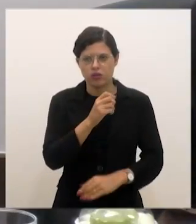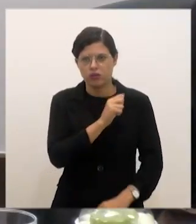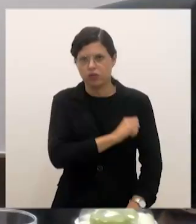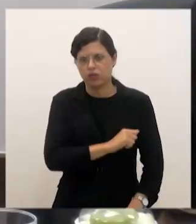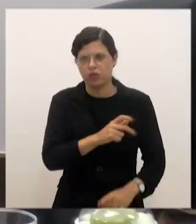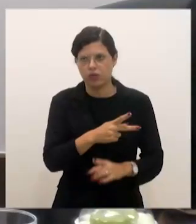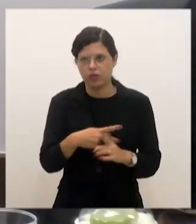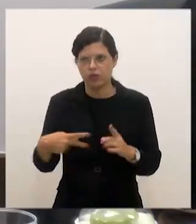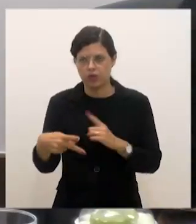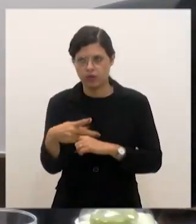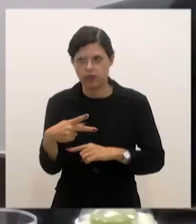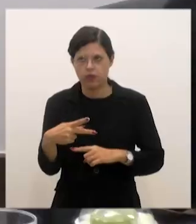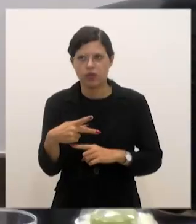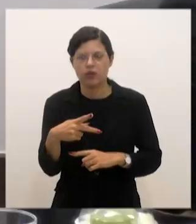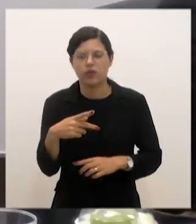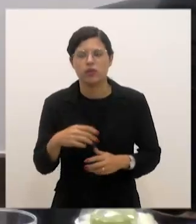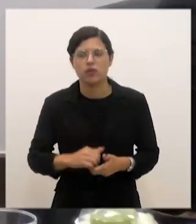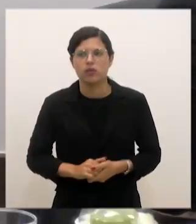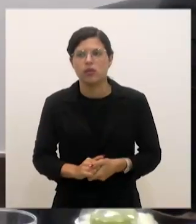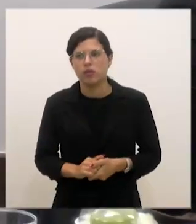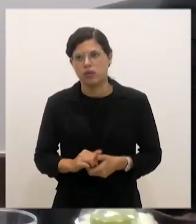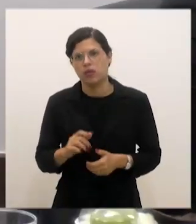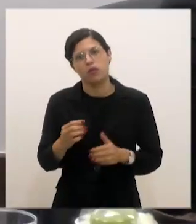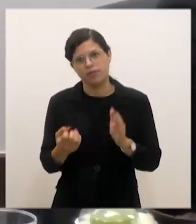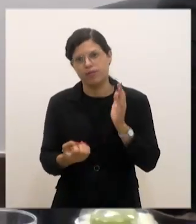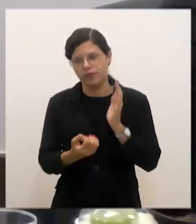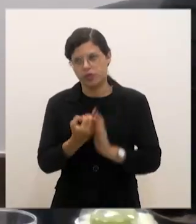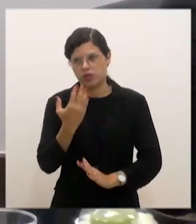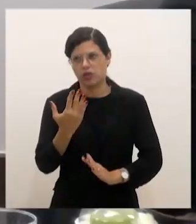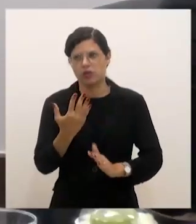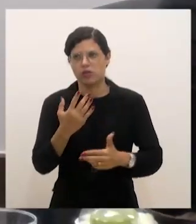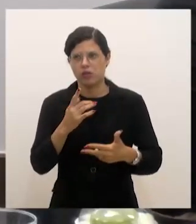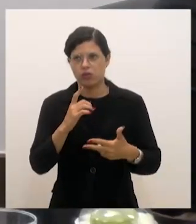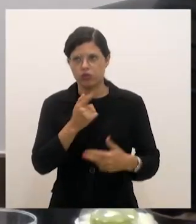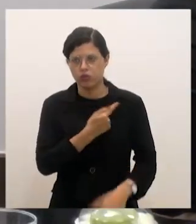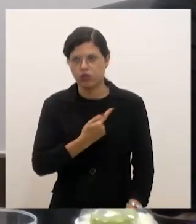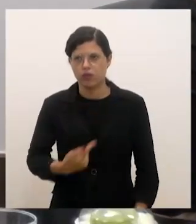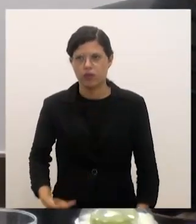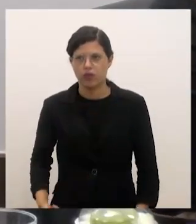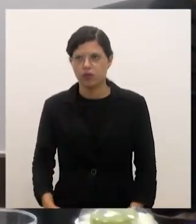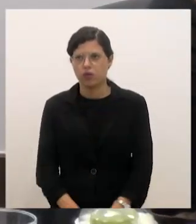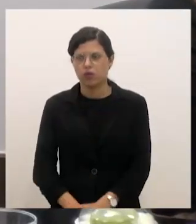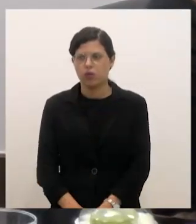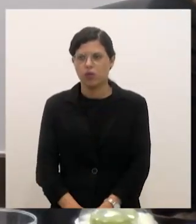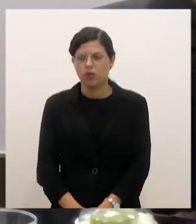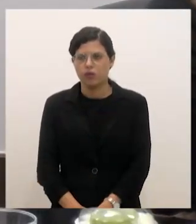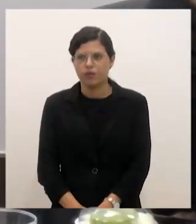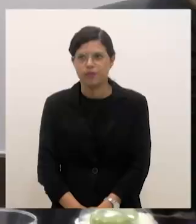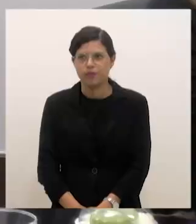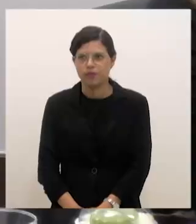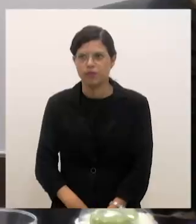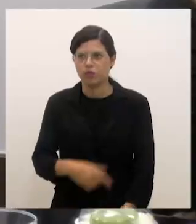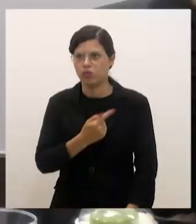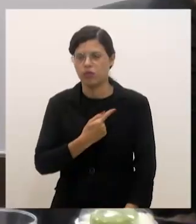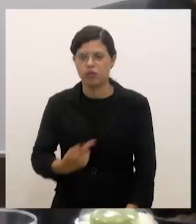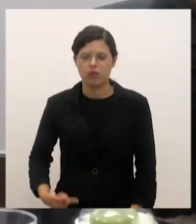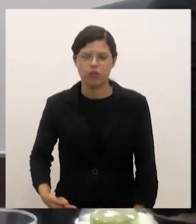99, foi de autoria do governador, naquela época, o governador